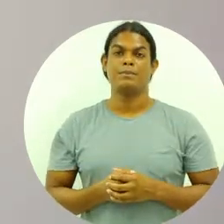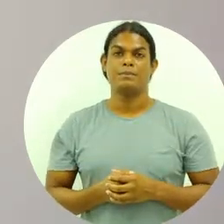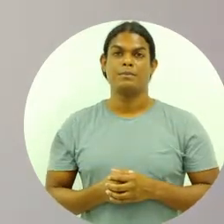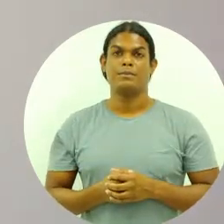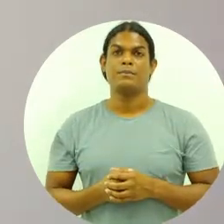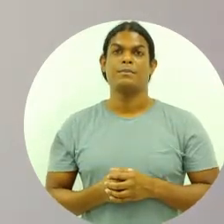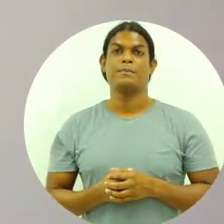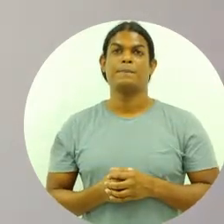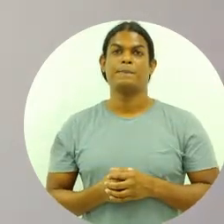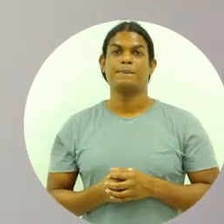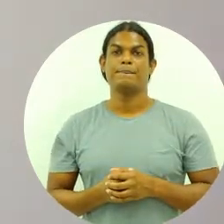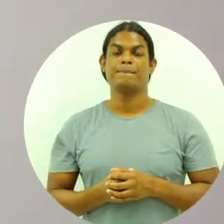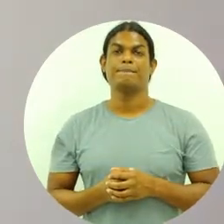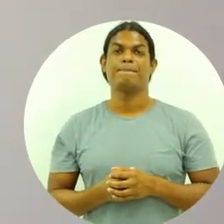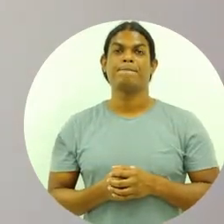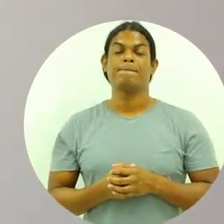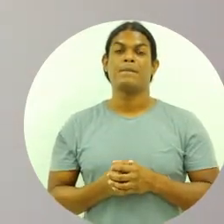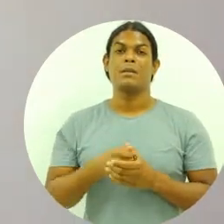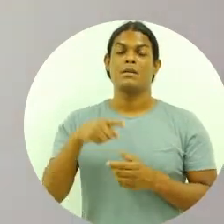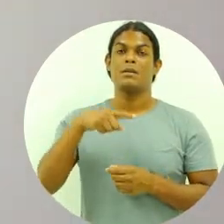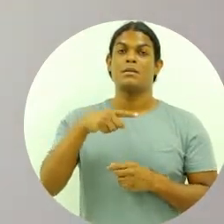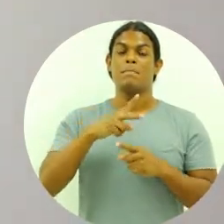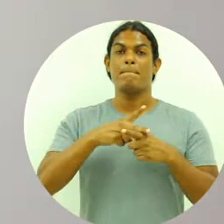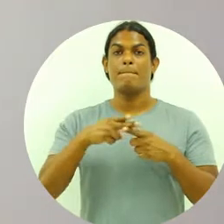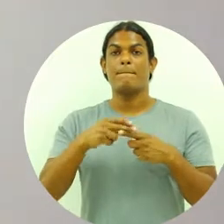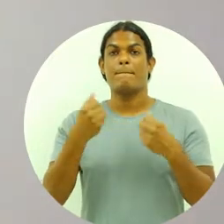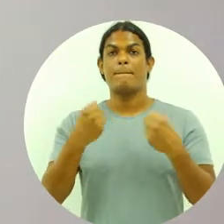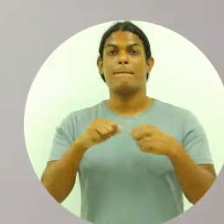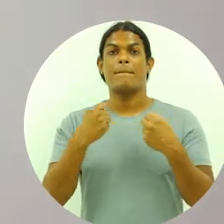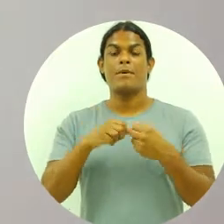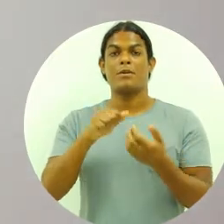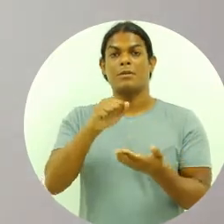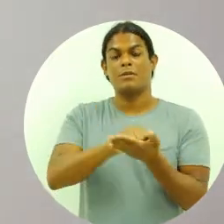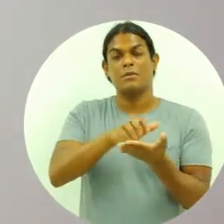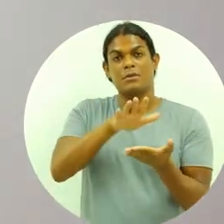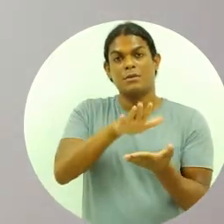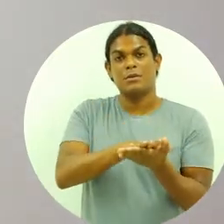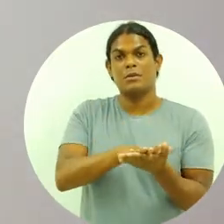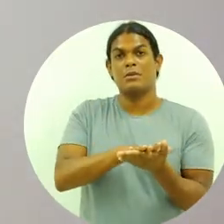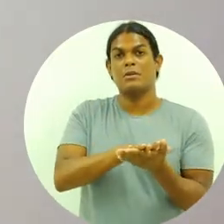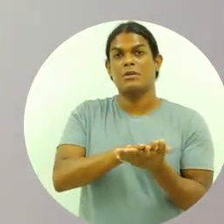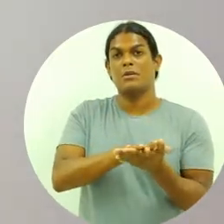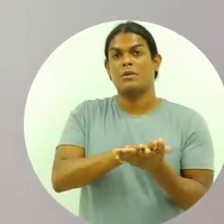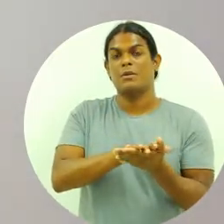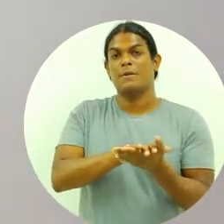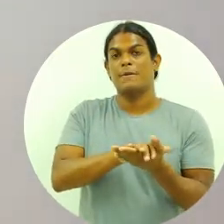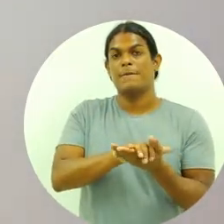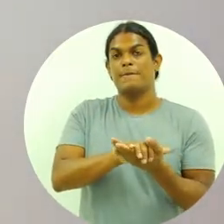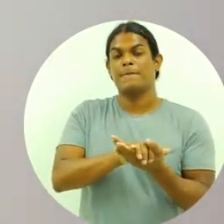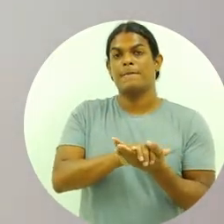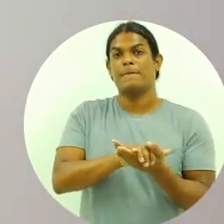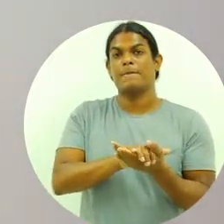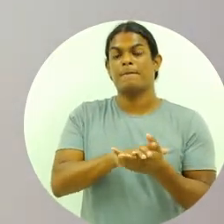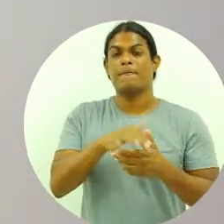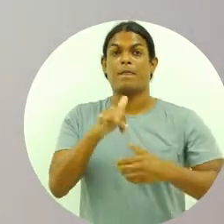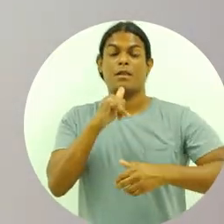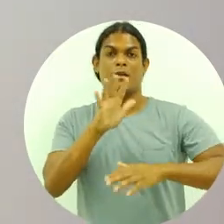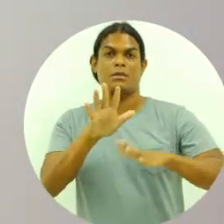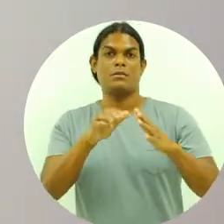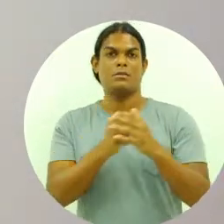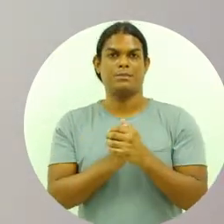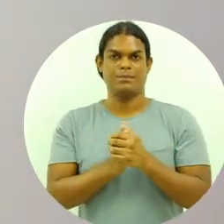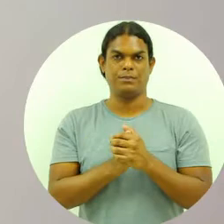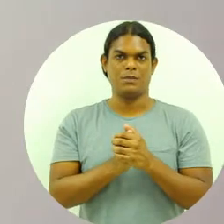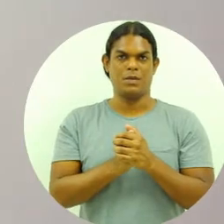de particulares em virtude do interesse do bem comum. A gente pode dar como exemplo a